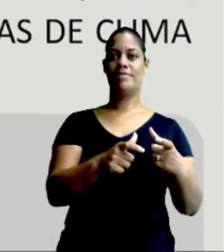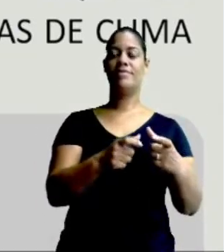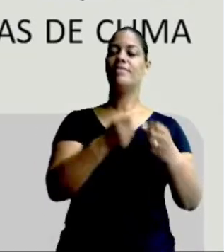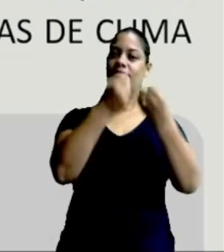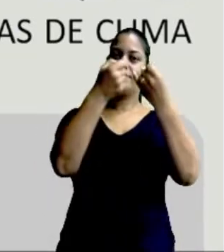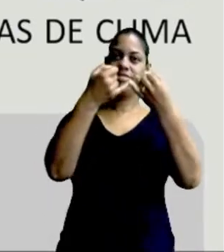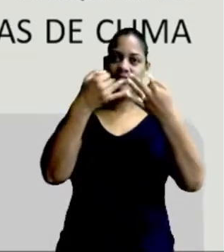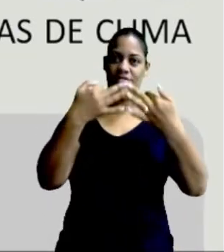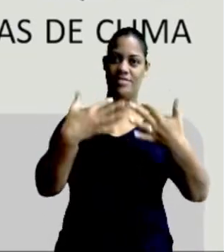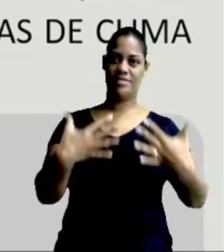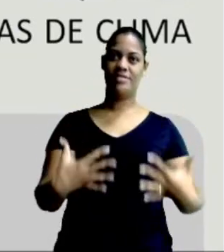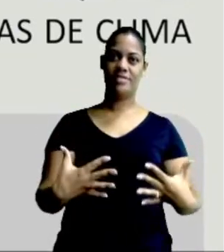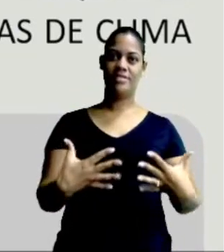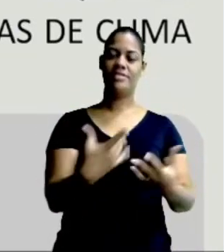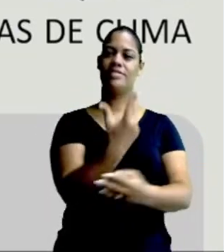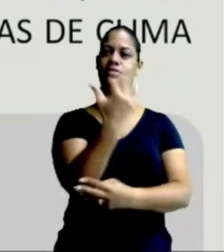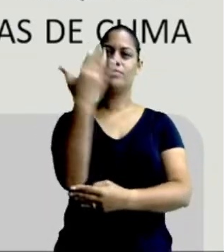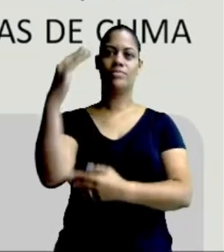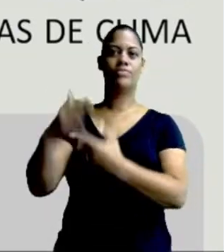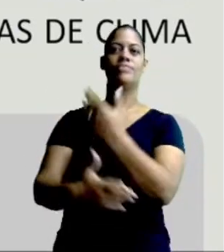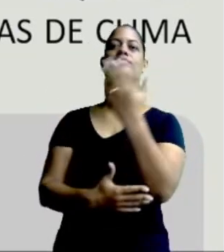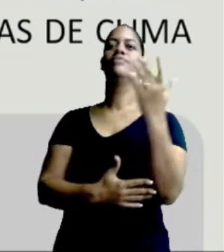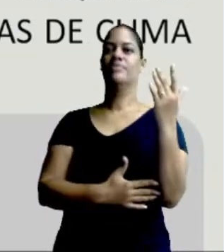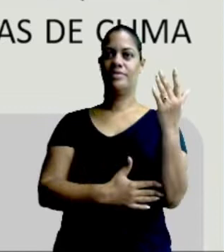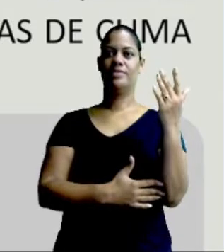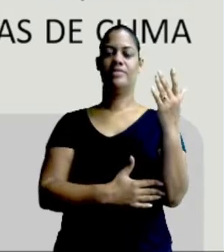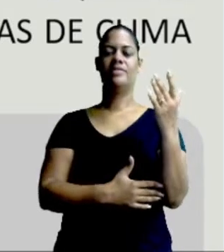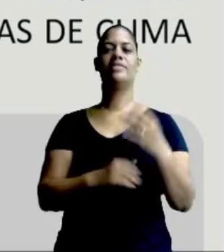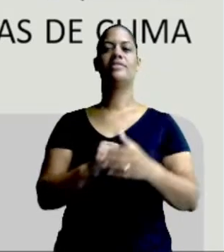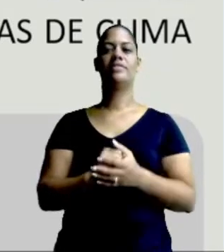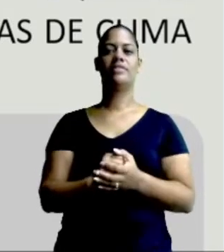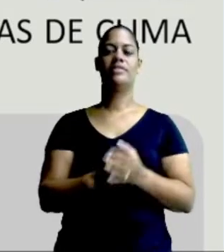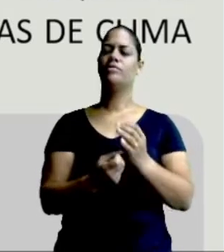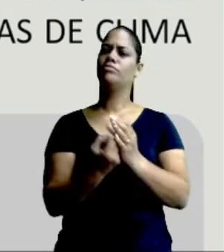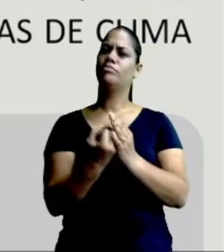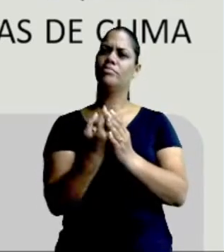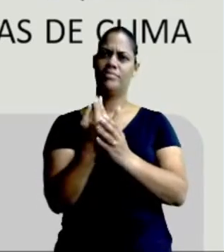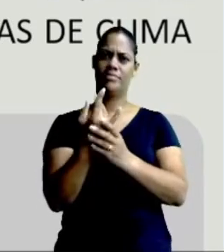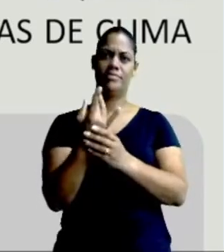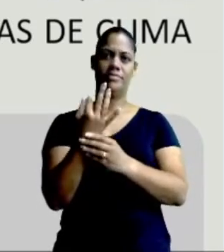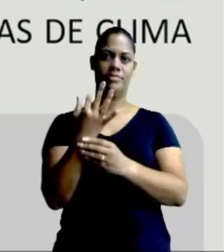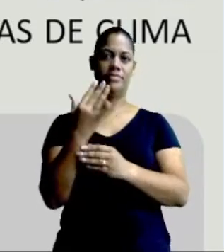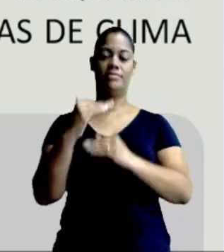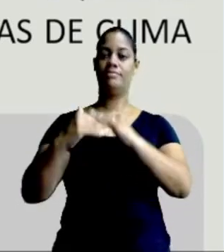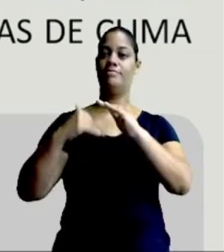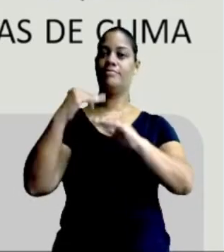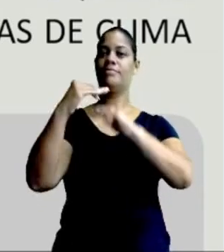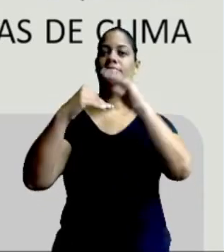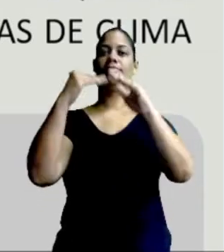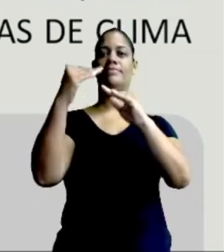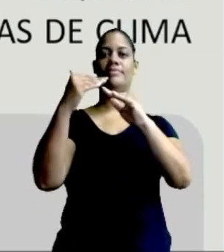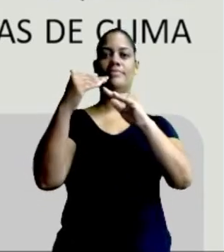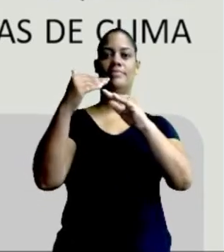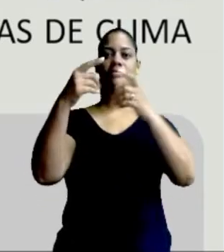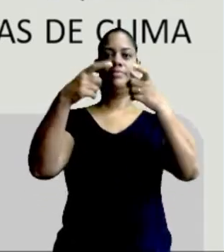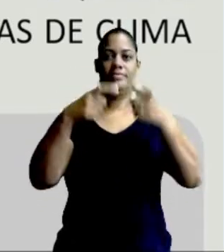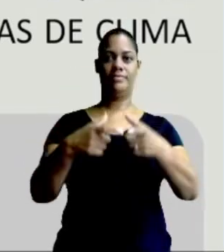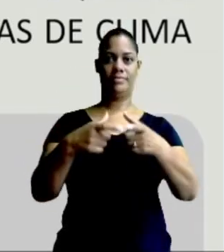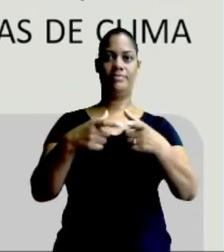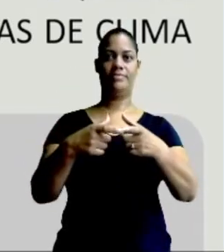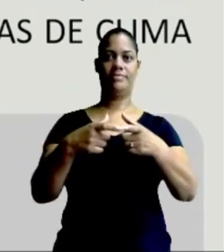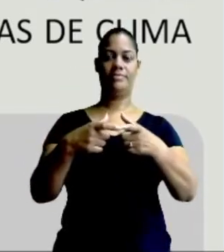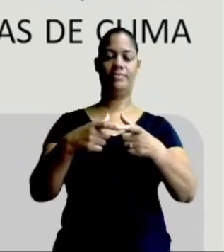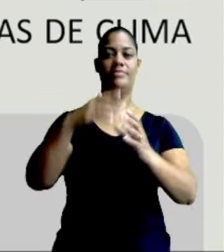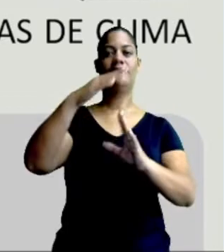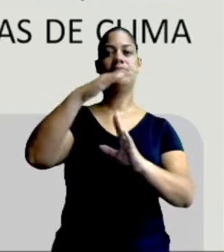as características de sua vegetação, que algumas espécies de vegetais se desenvolvem somente em área